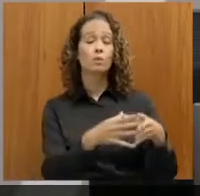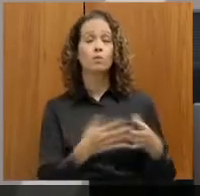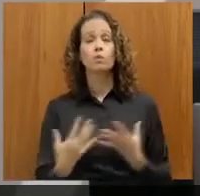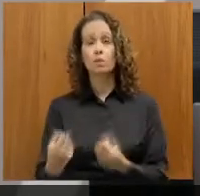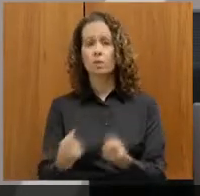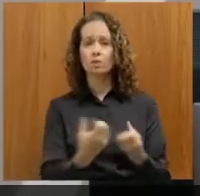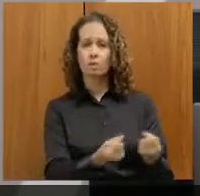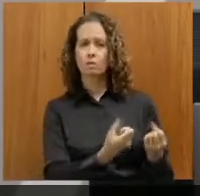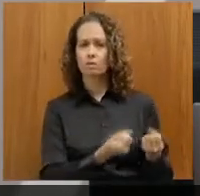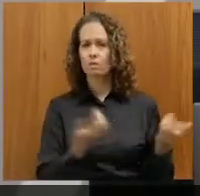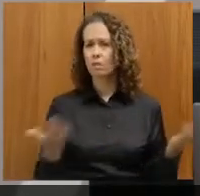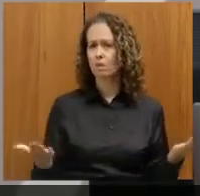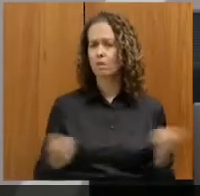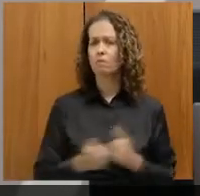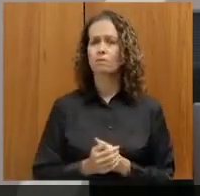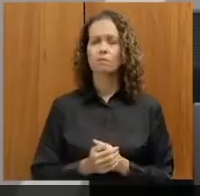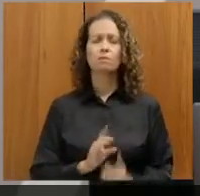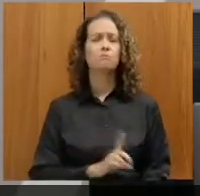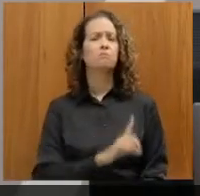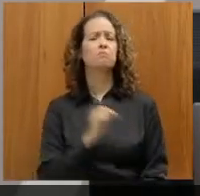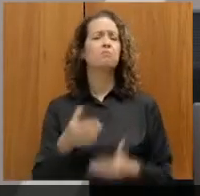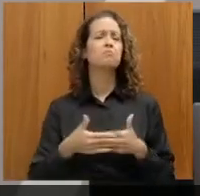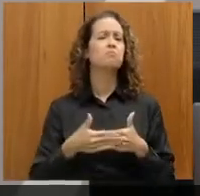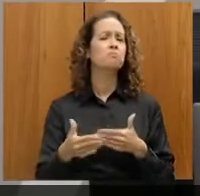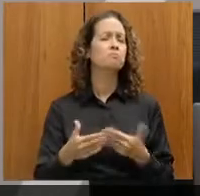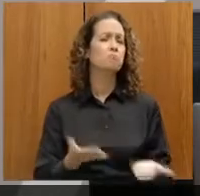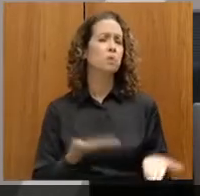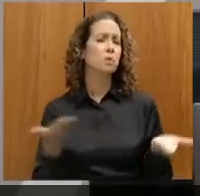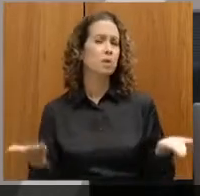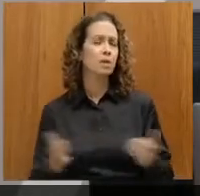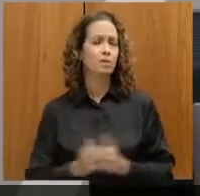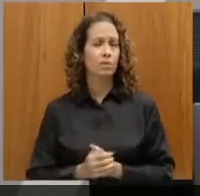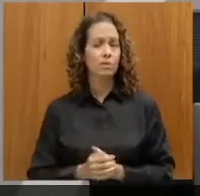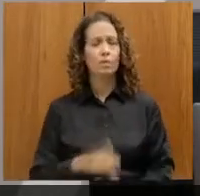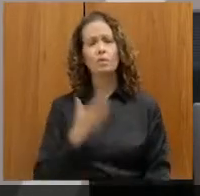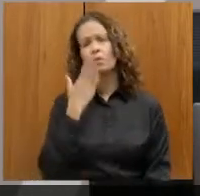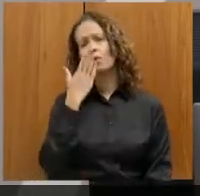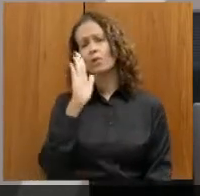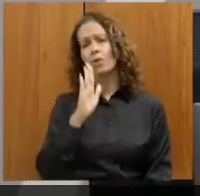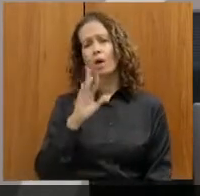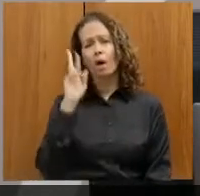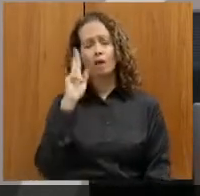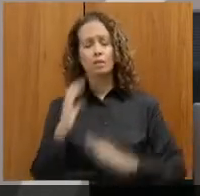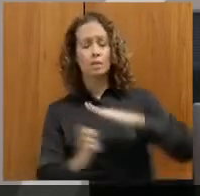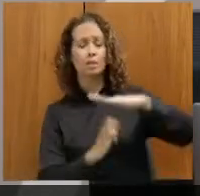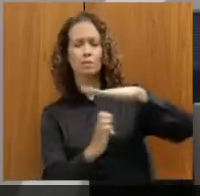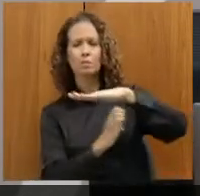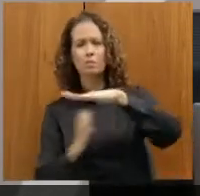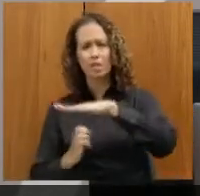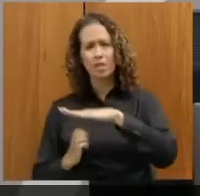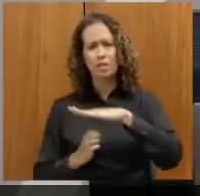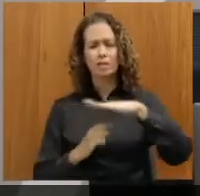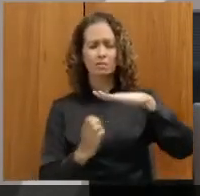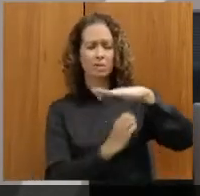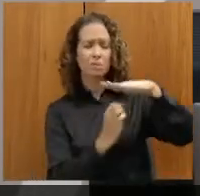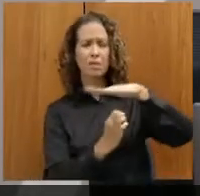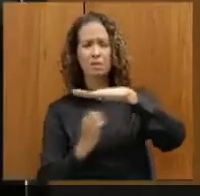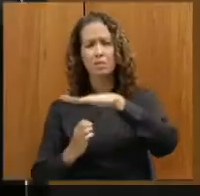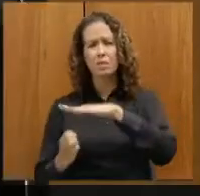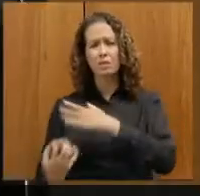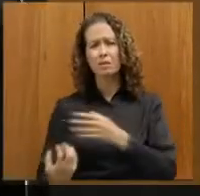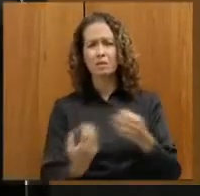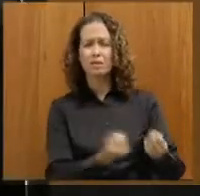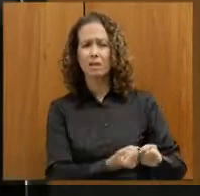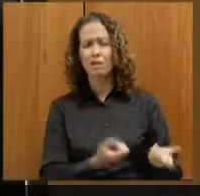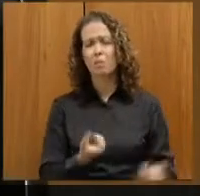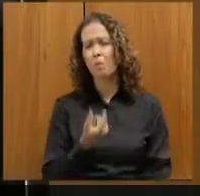a partir de quanto pode são as empresas quanto que cada empresa deixa é beneficiado com